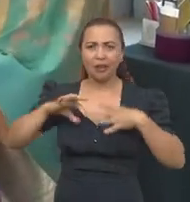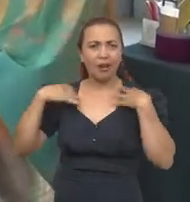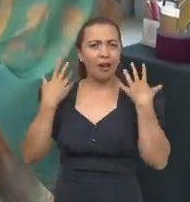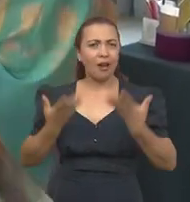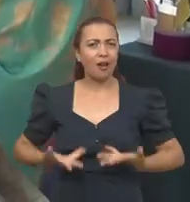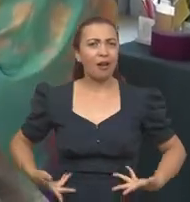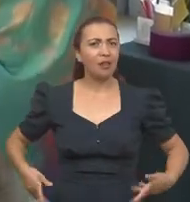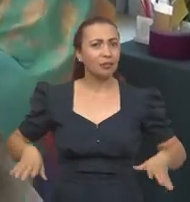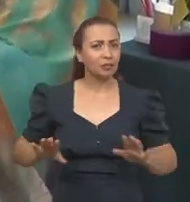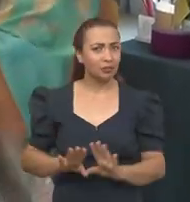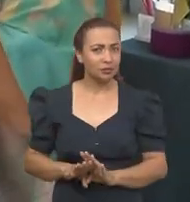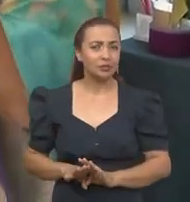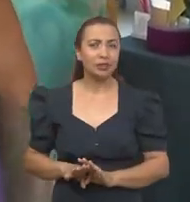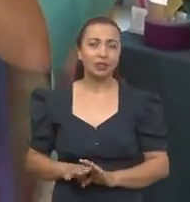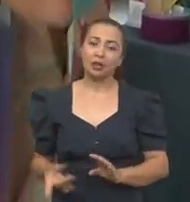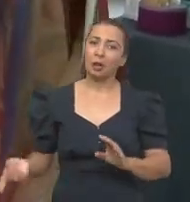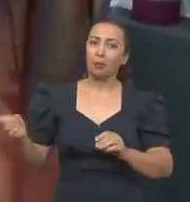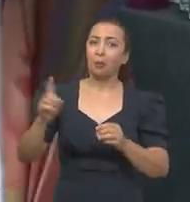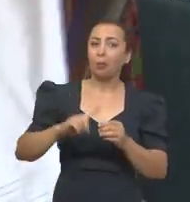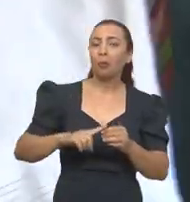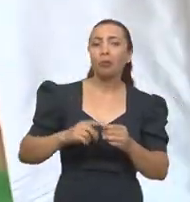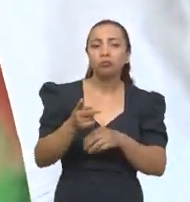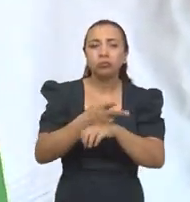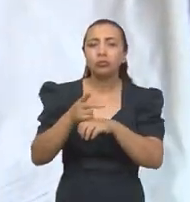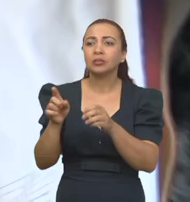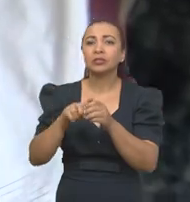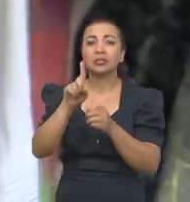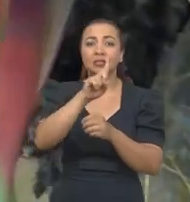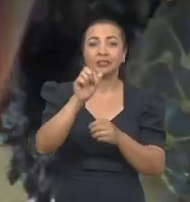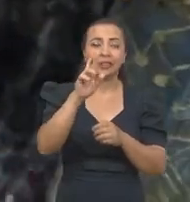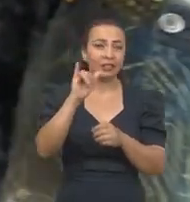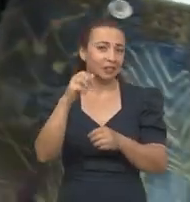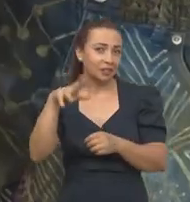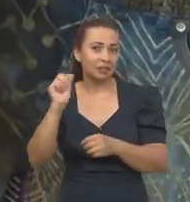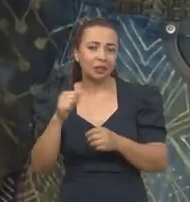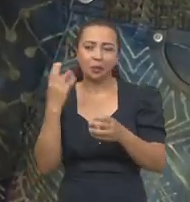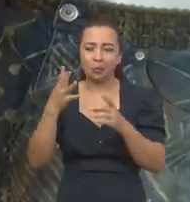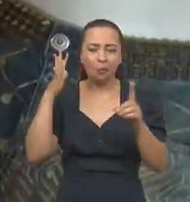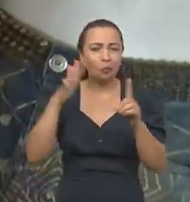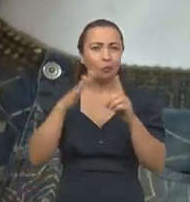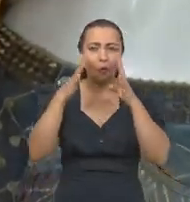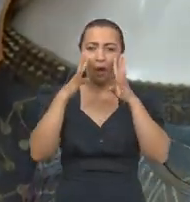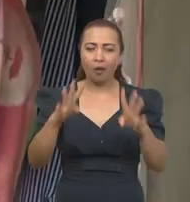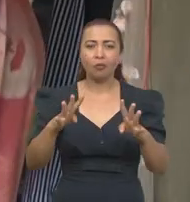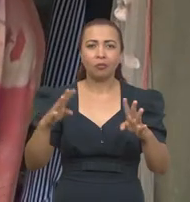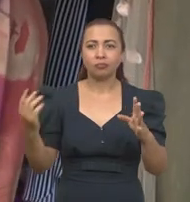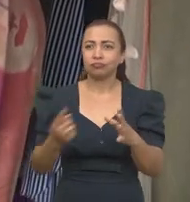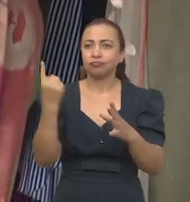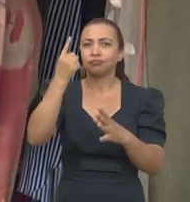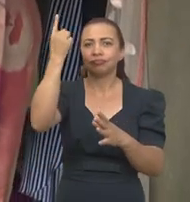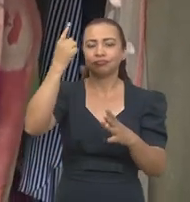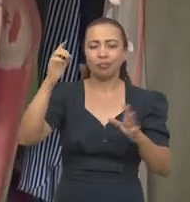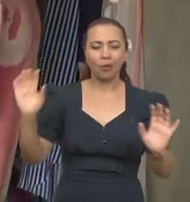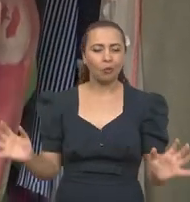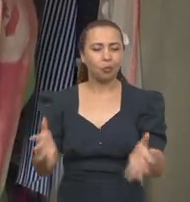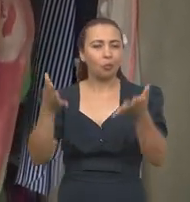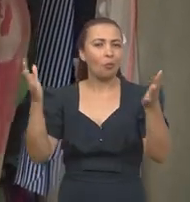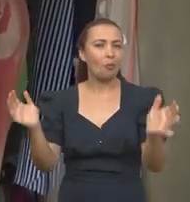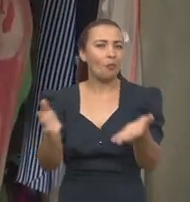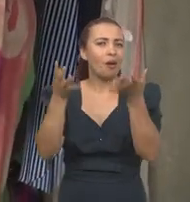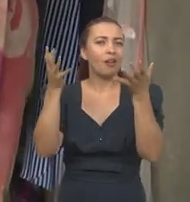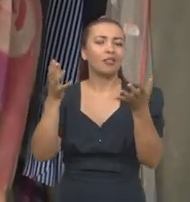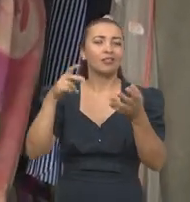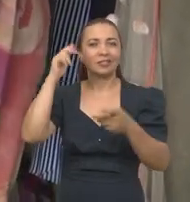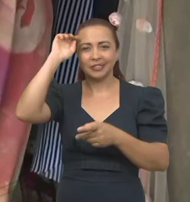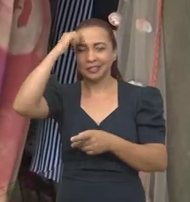vestir então a gente buscou trazer as Arenas né como forma de foca exaltação também da negritude né